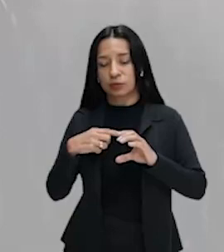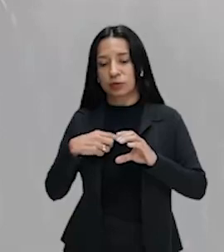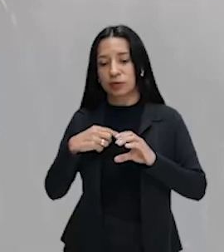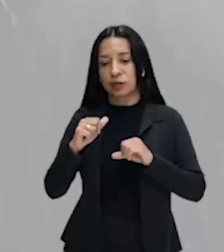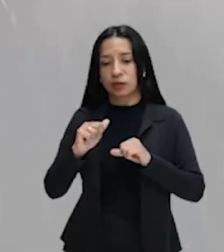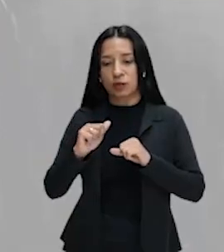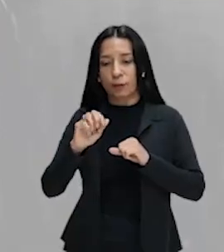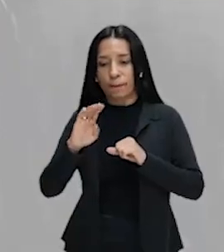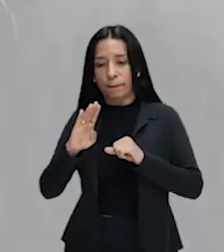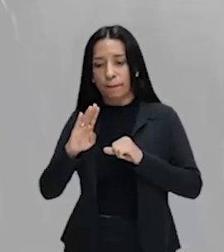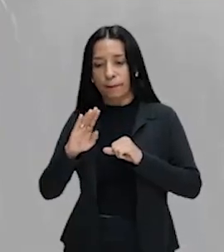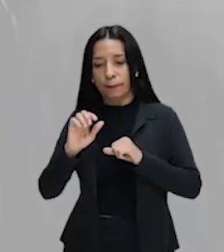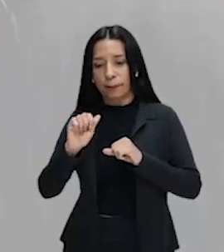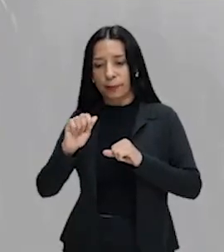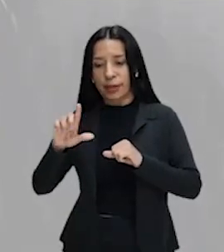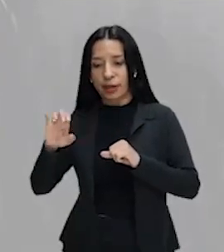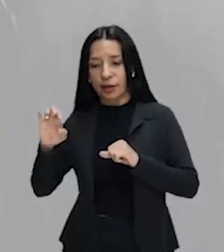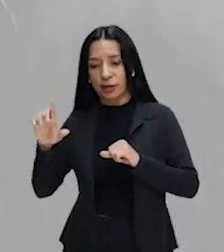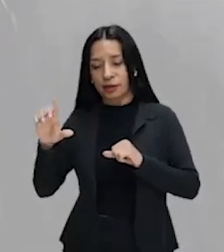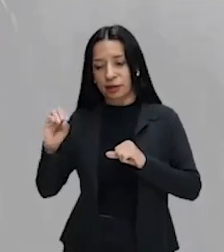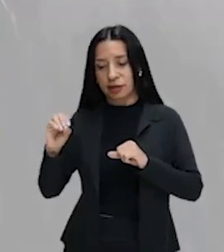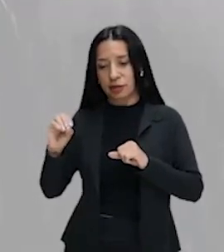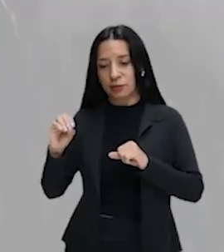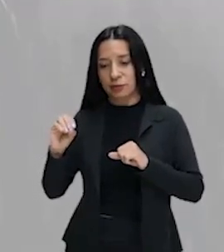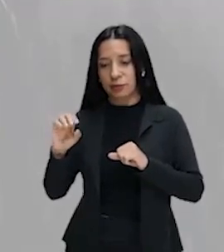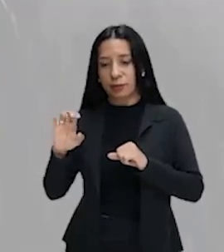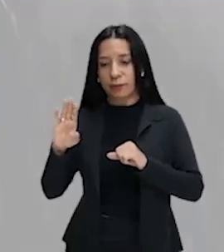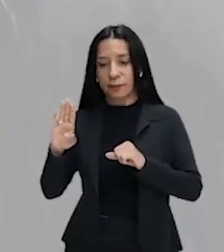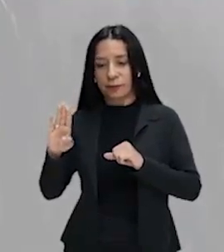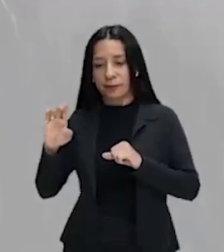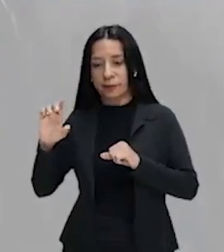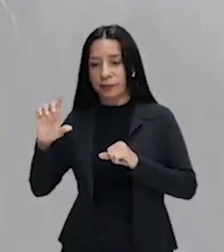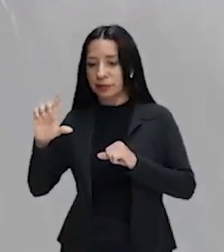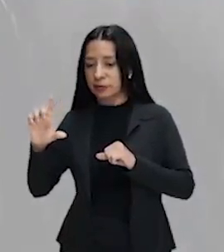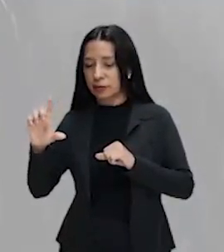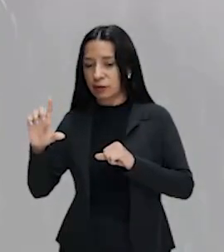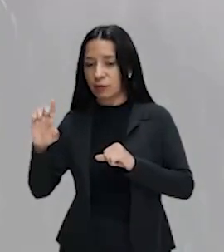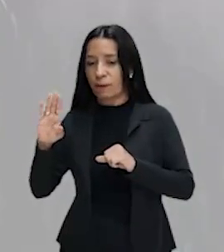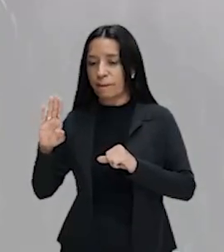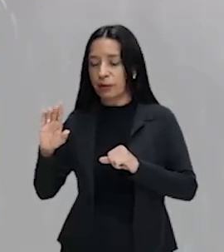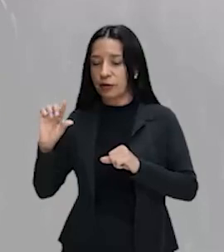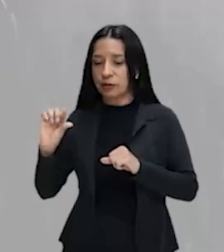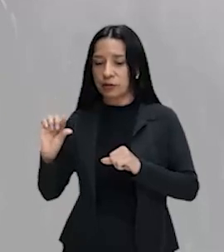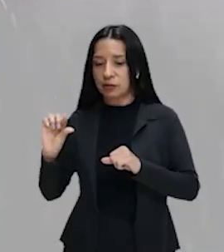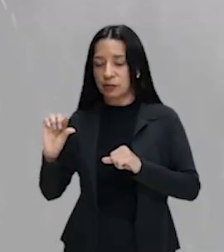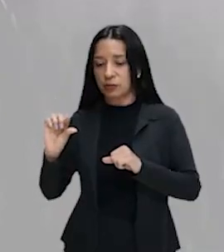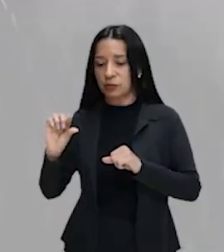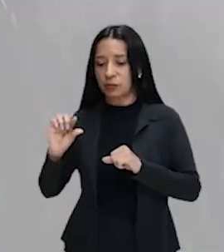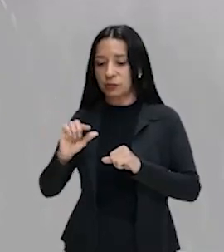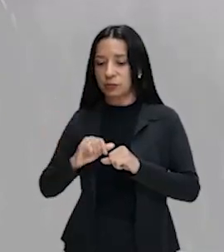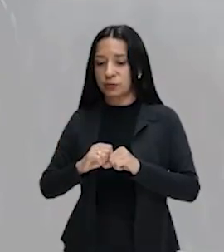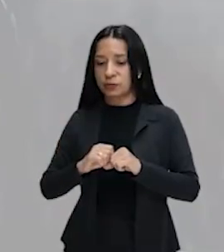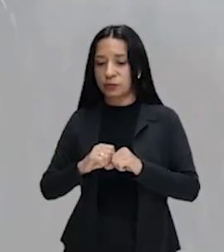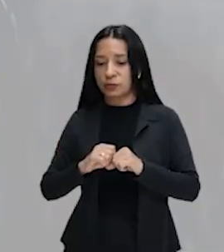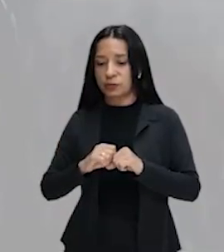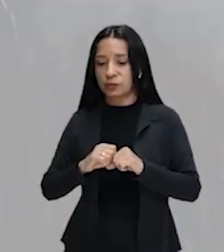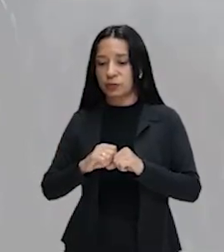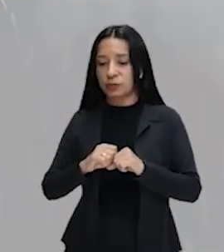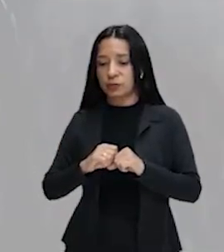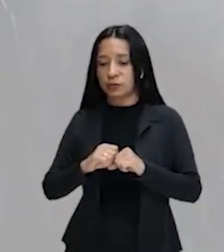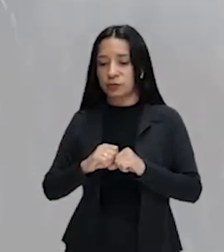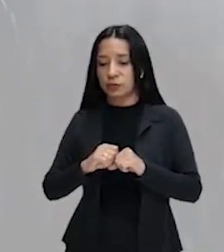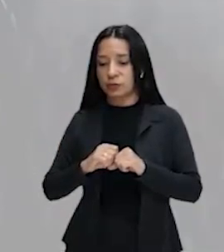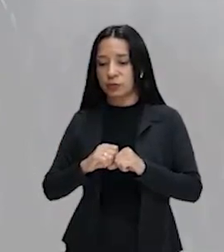diz sobre esses dois alelos? Ele fala aqui o seguinte, ó: o alelo dominante Ezão determina